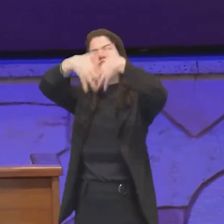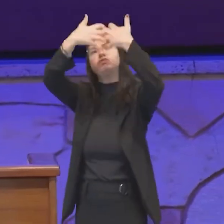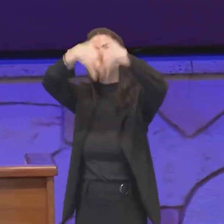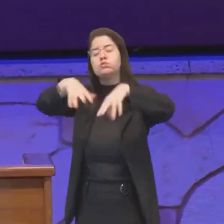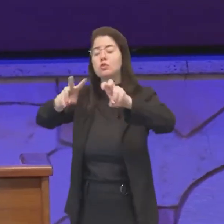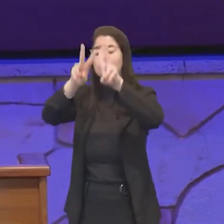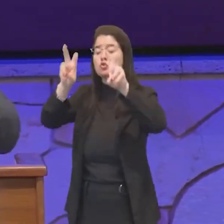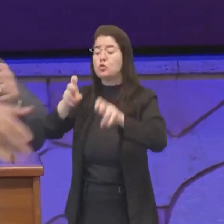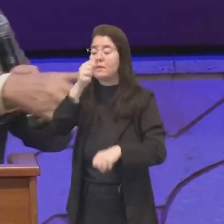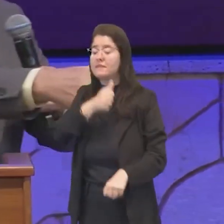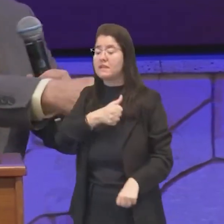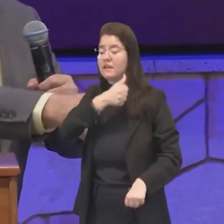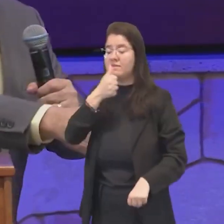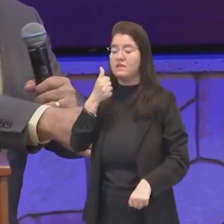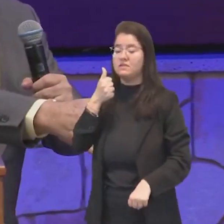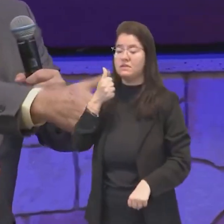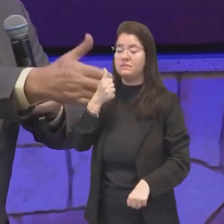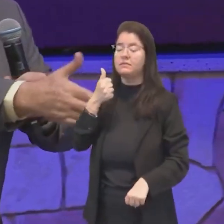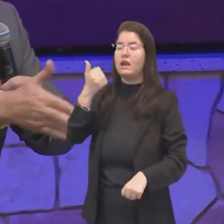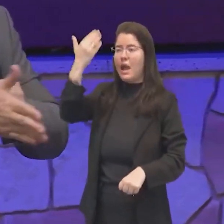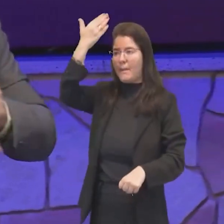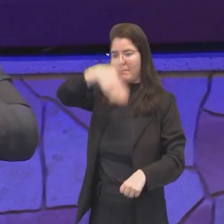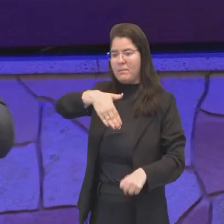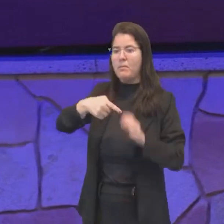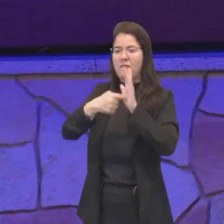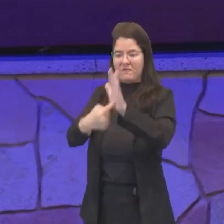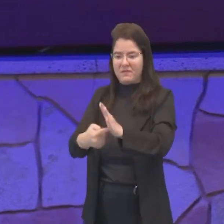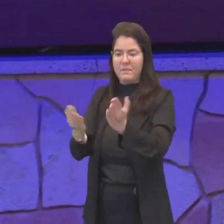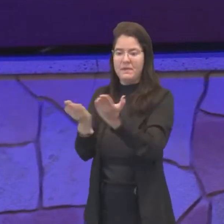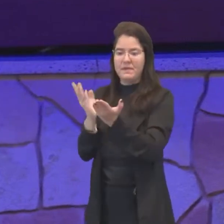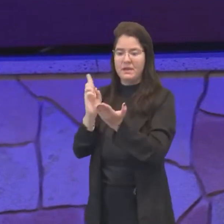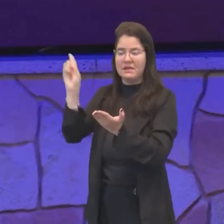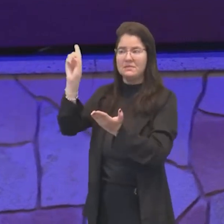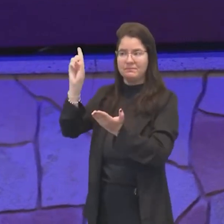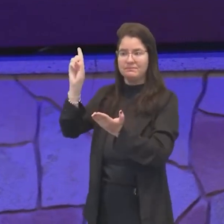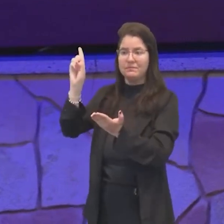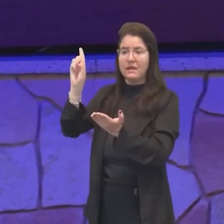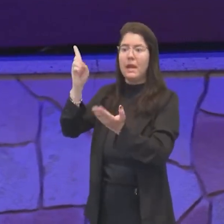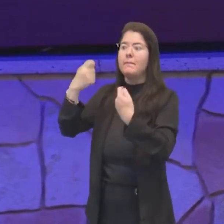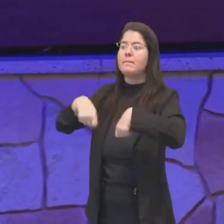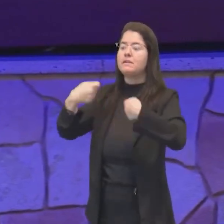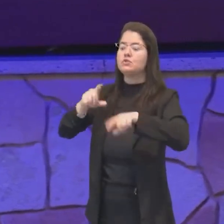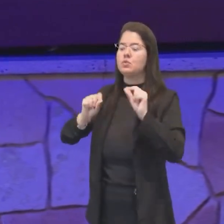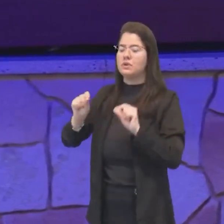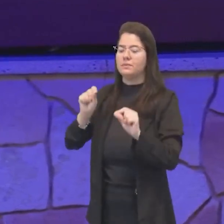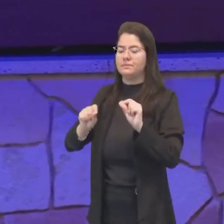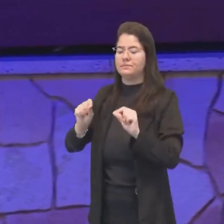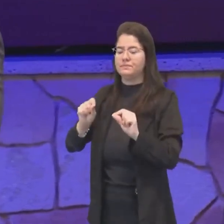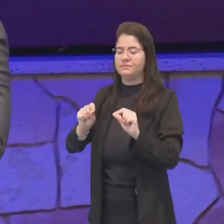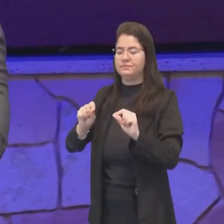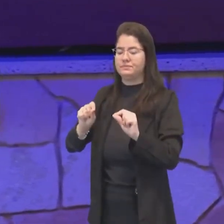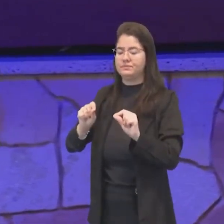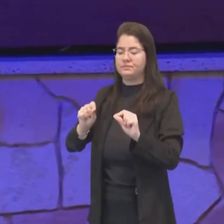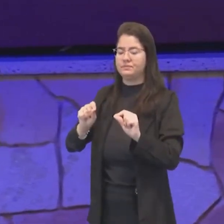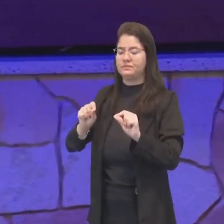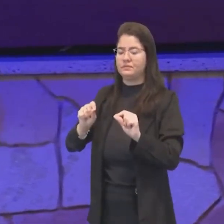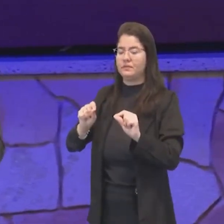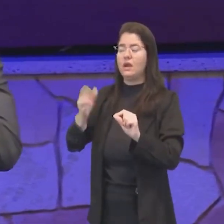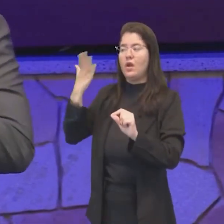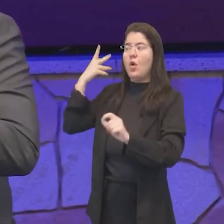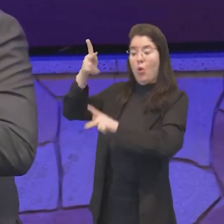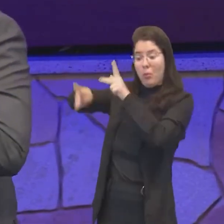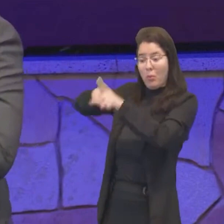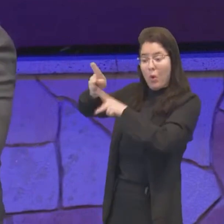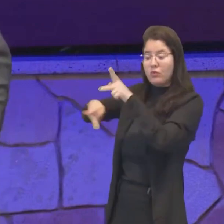irmãos precisam entender que a revelação bíblica, ela é sempre crescente. O irmão precisa entender, e o povo do Antigo Testamento